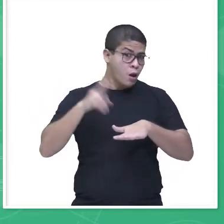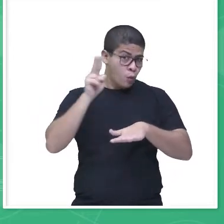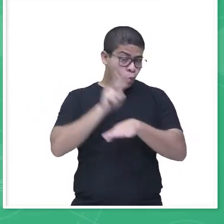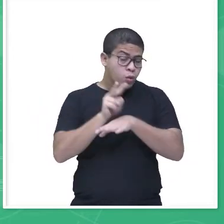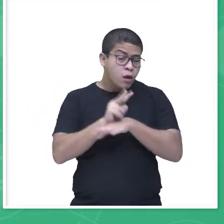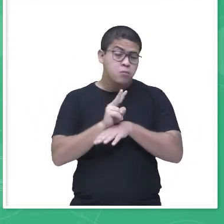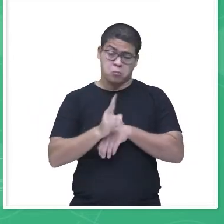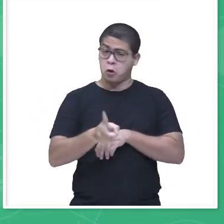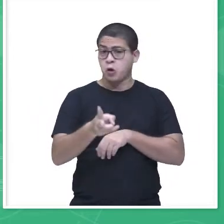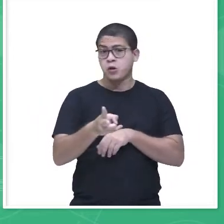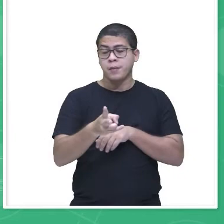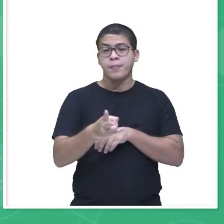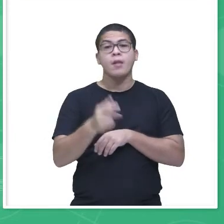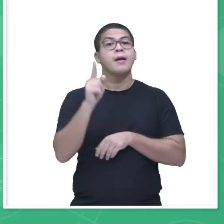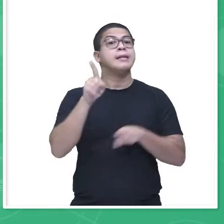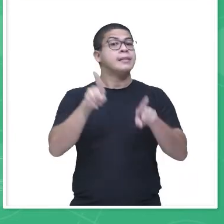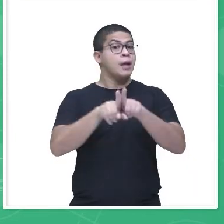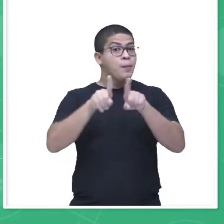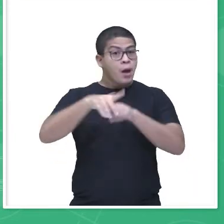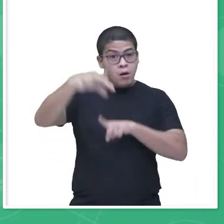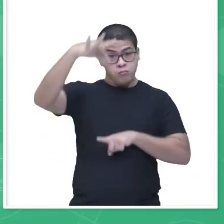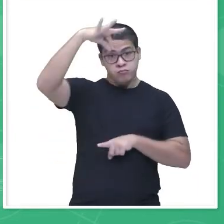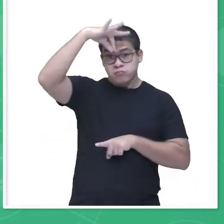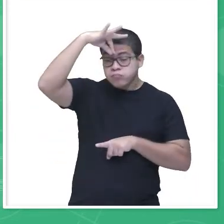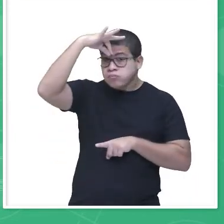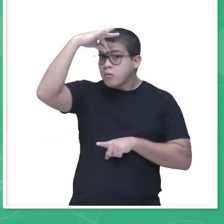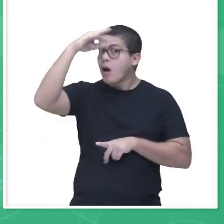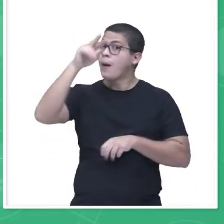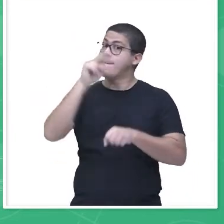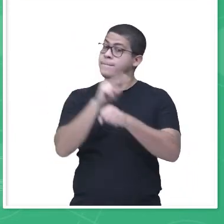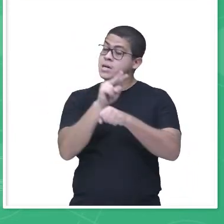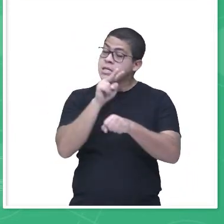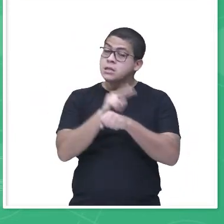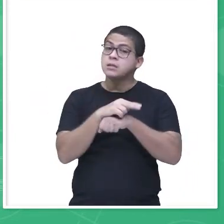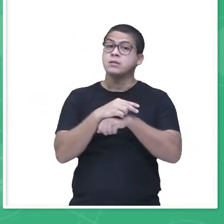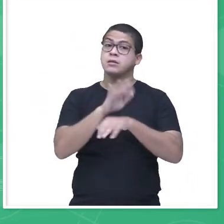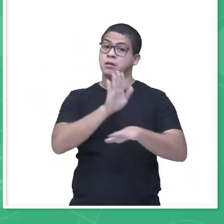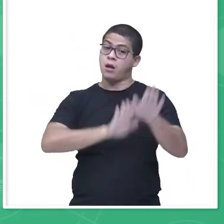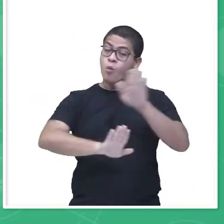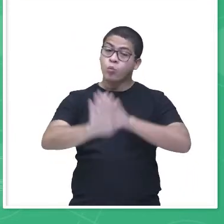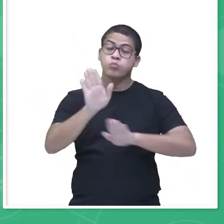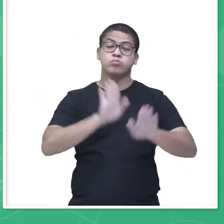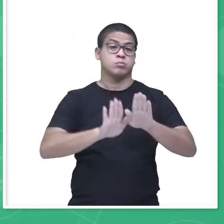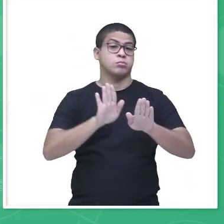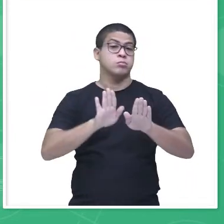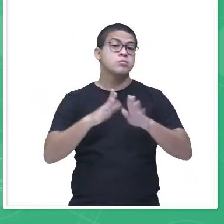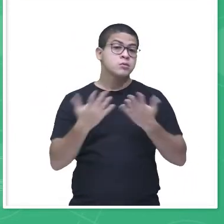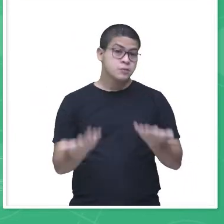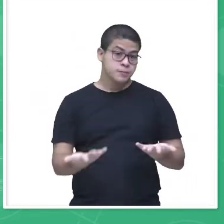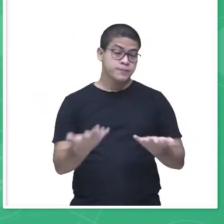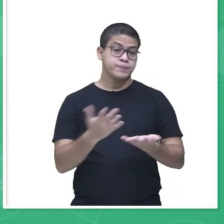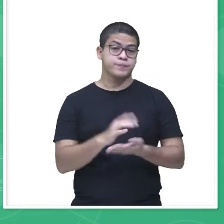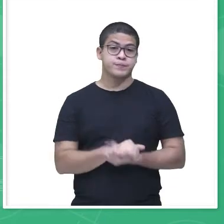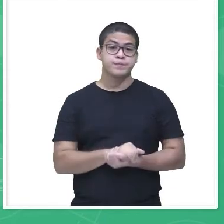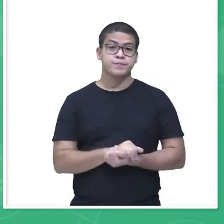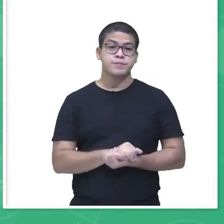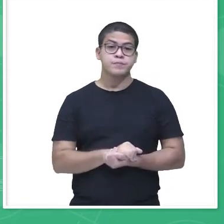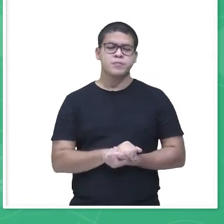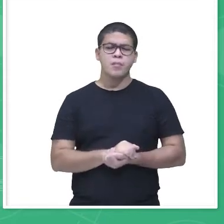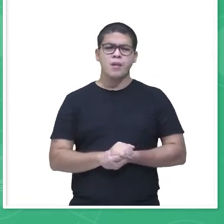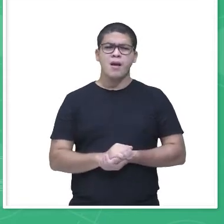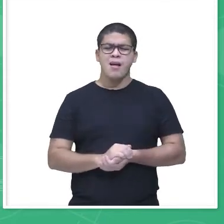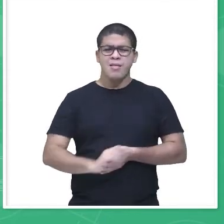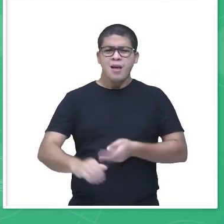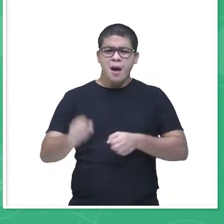continuem. E também as partes íntimas é essencial também para elas, evitando assim proliferação